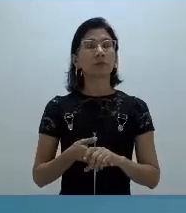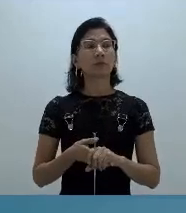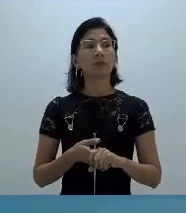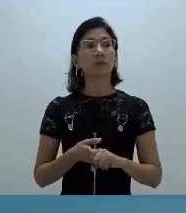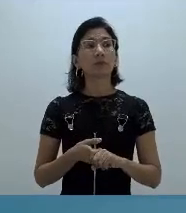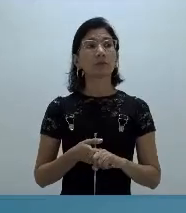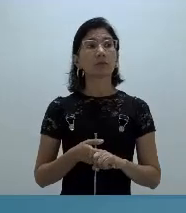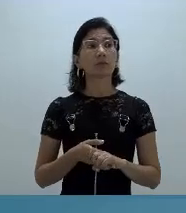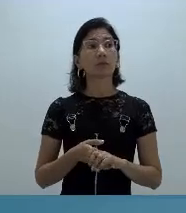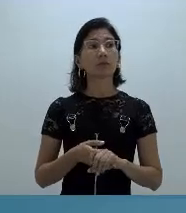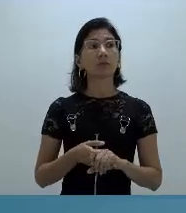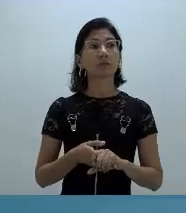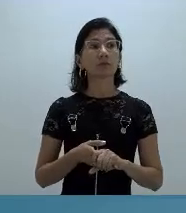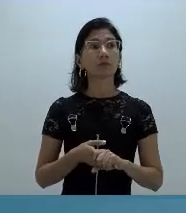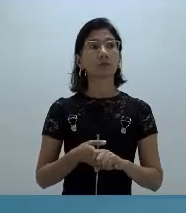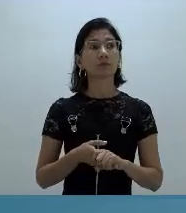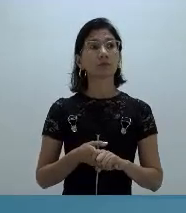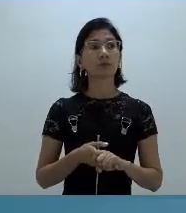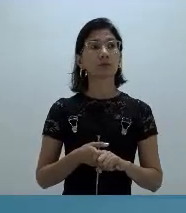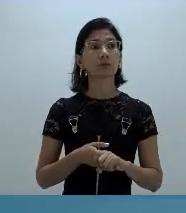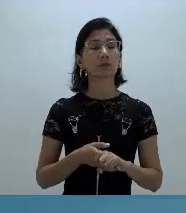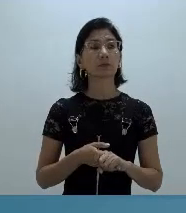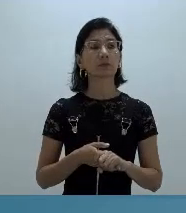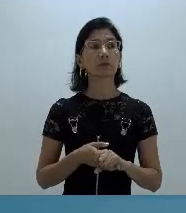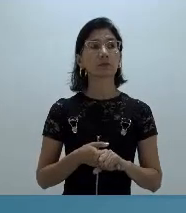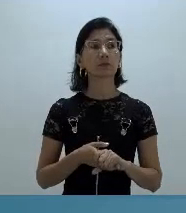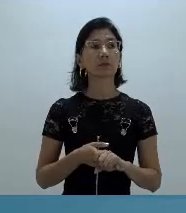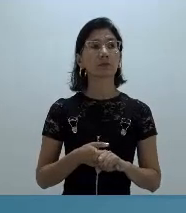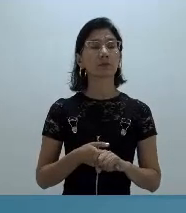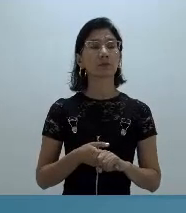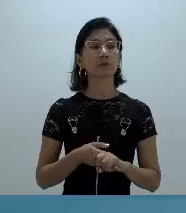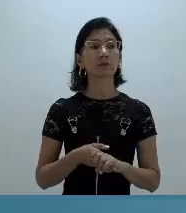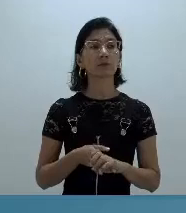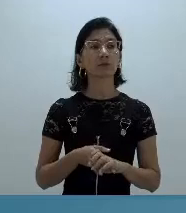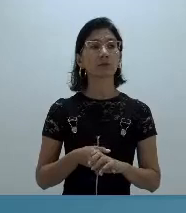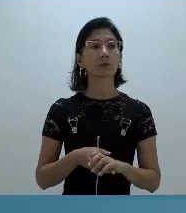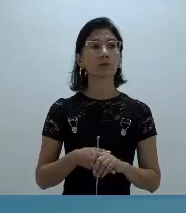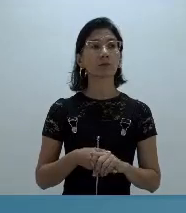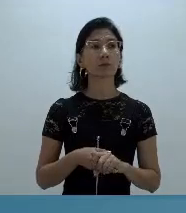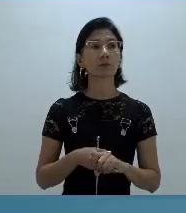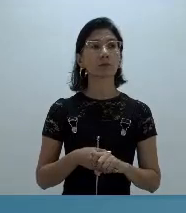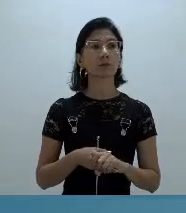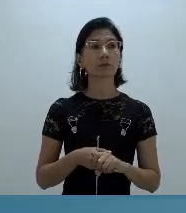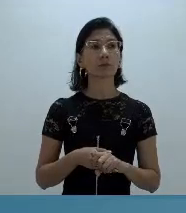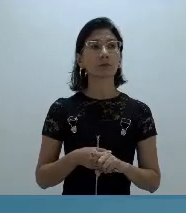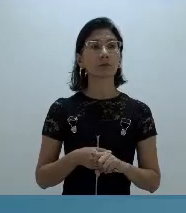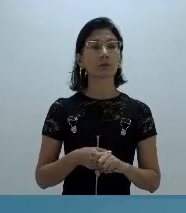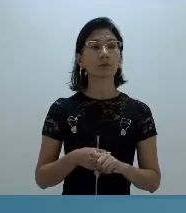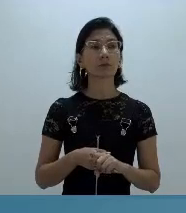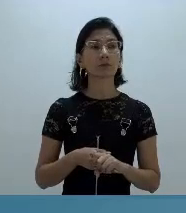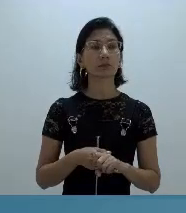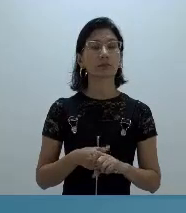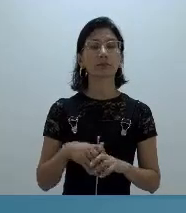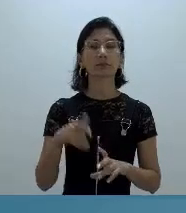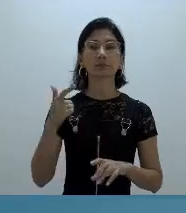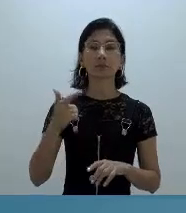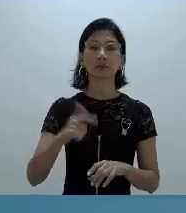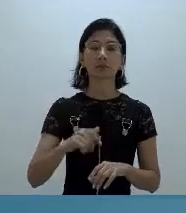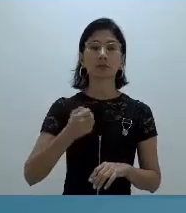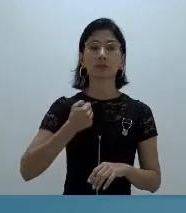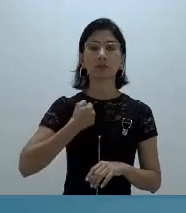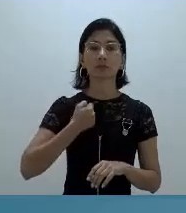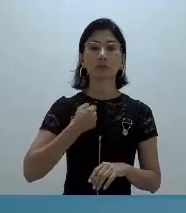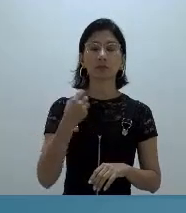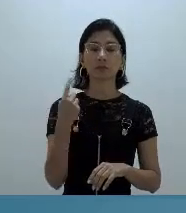o agravo de recuperação para a determinação da recuperação de especial é a linha 482,